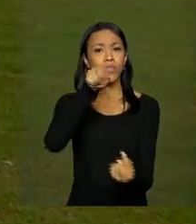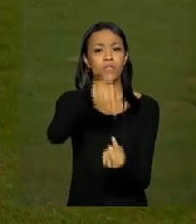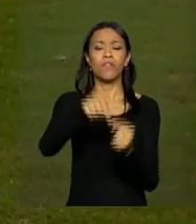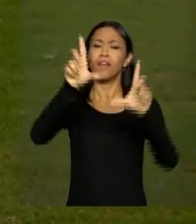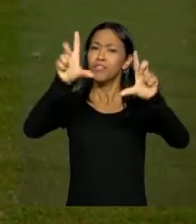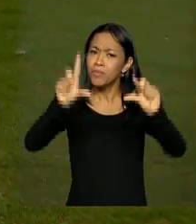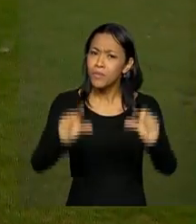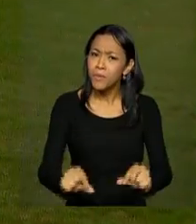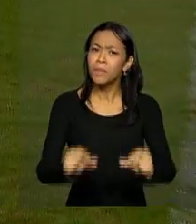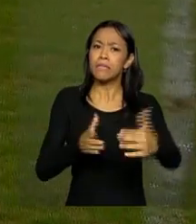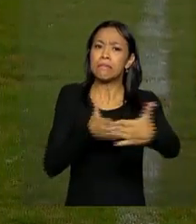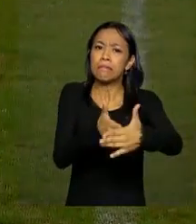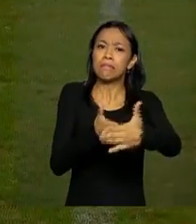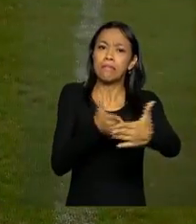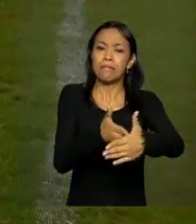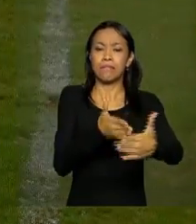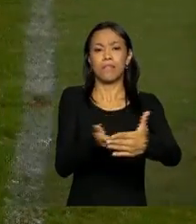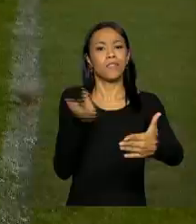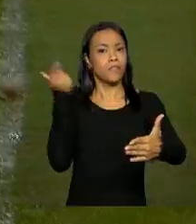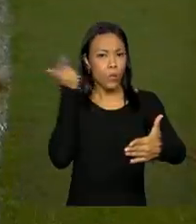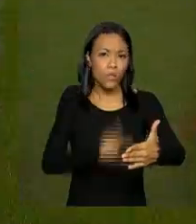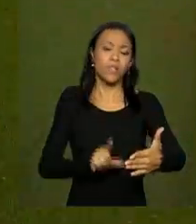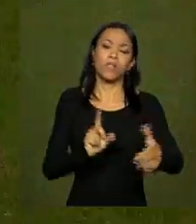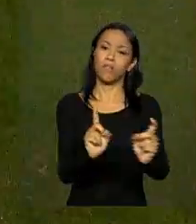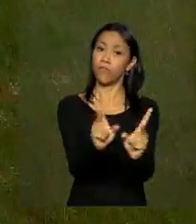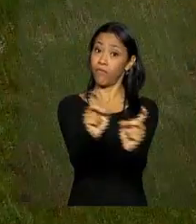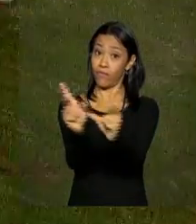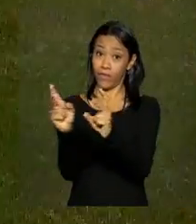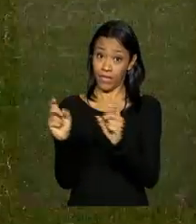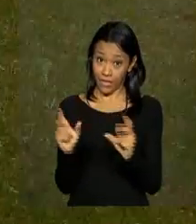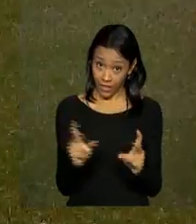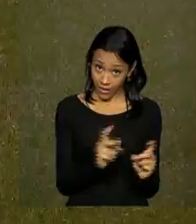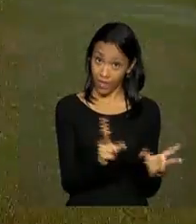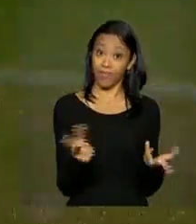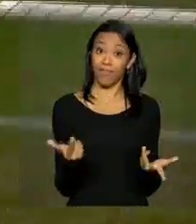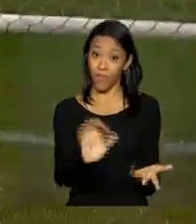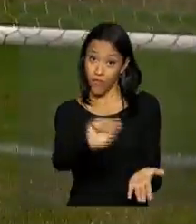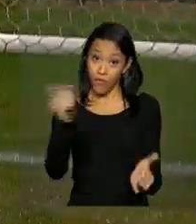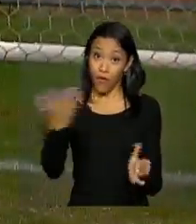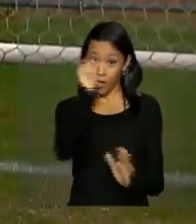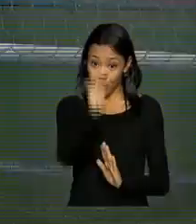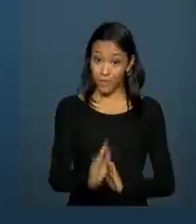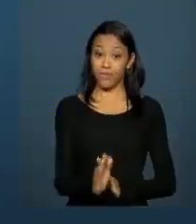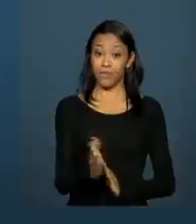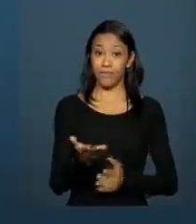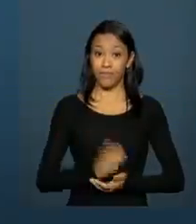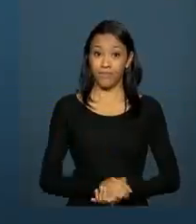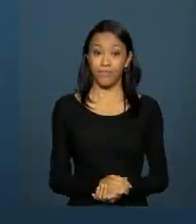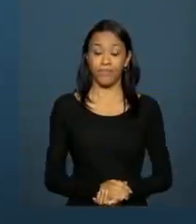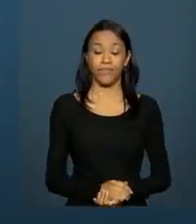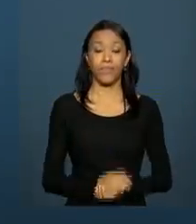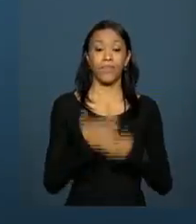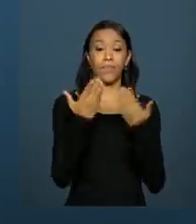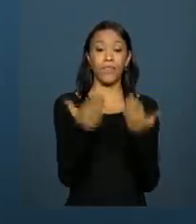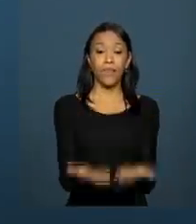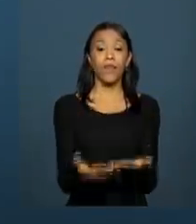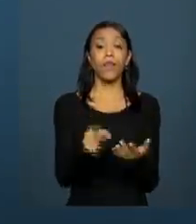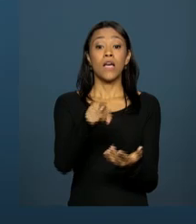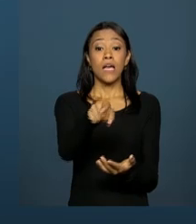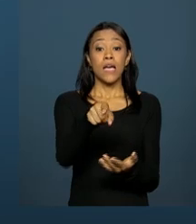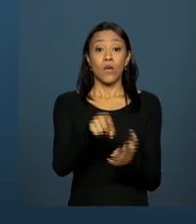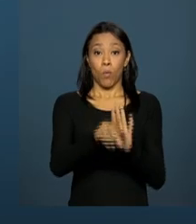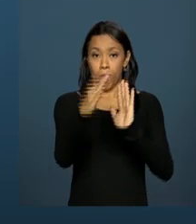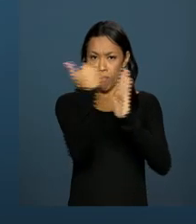caminho do Empreendedor para que ele possa brilhar também em outros Campos com cinco Pilares o